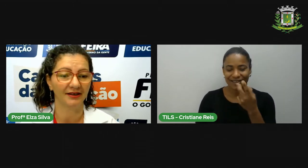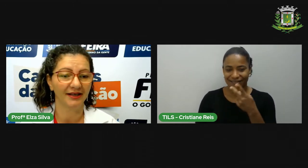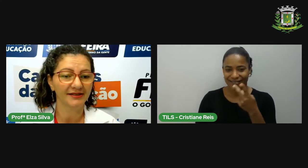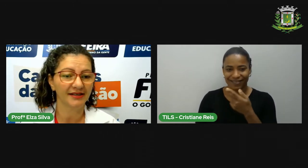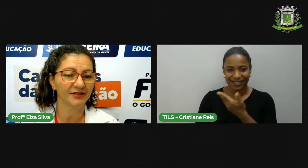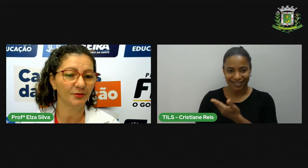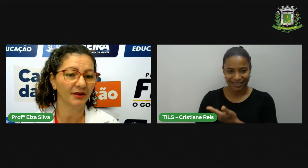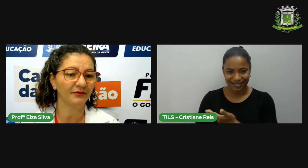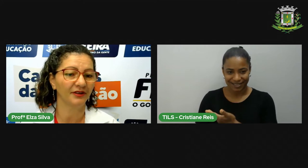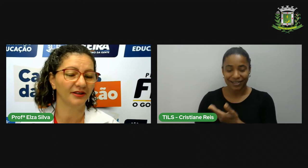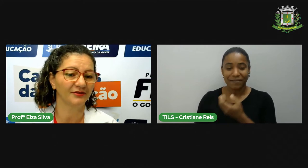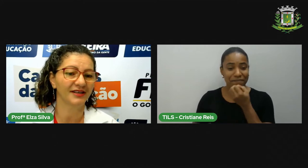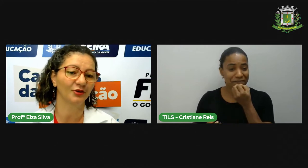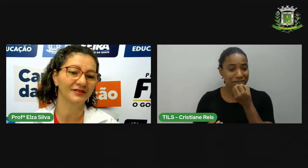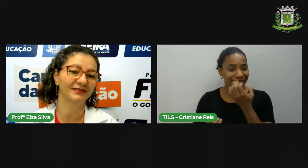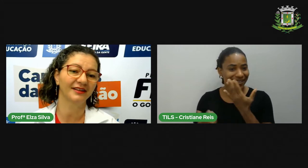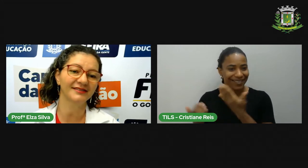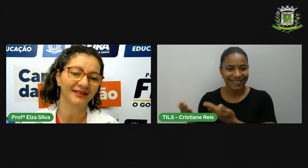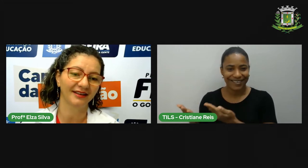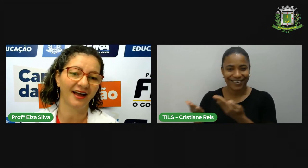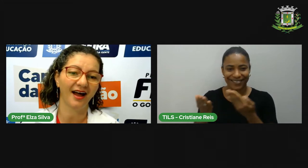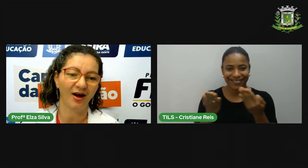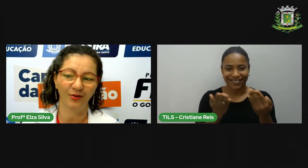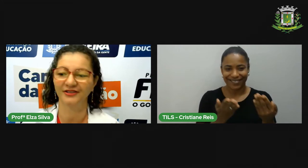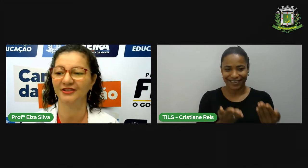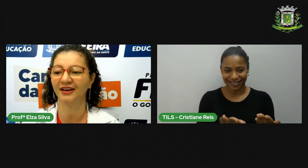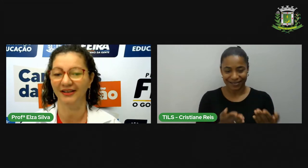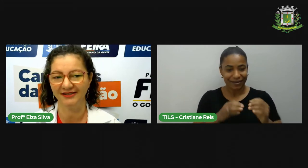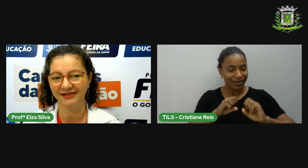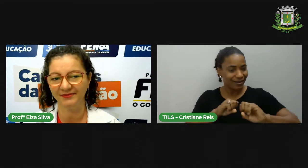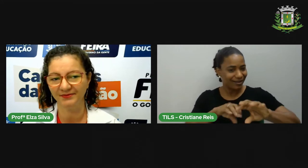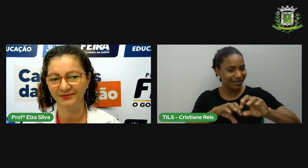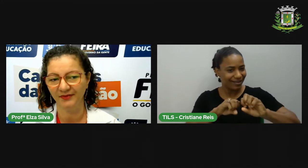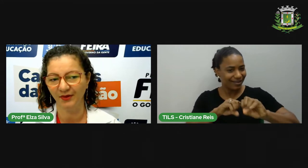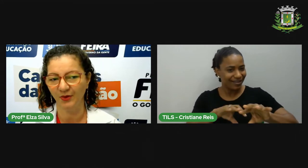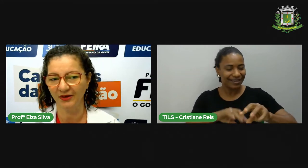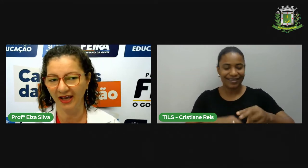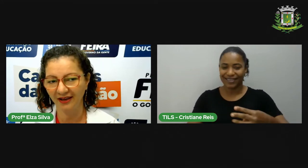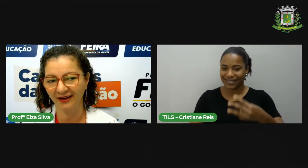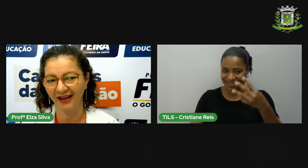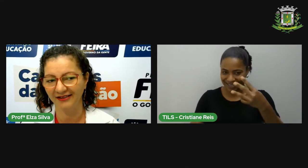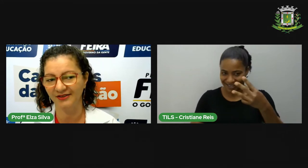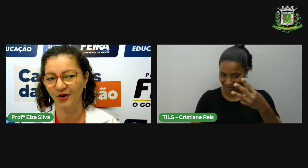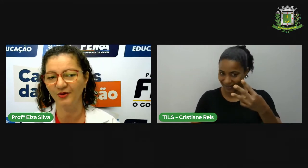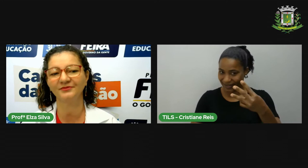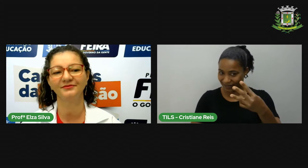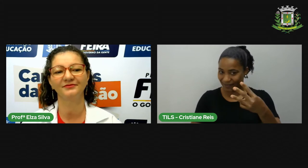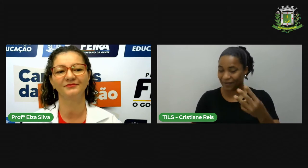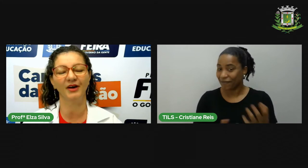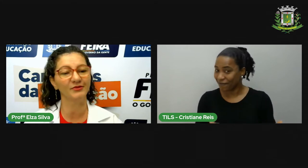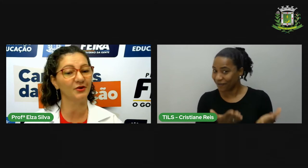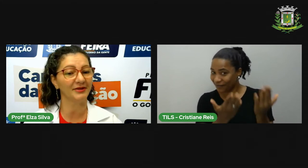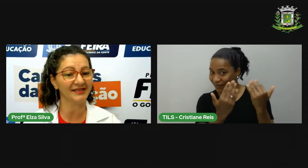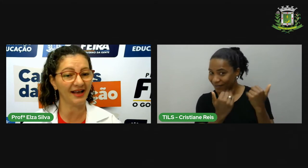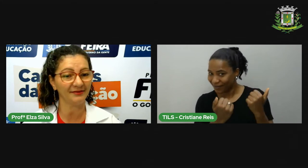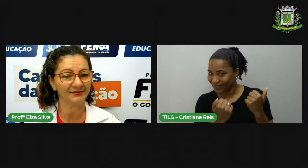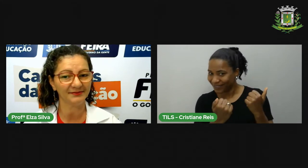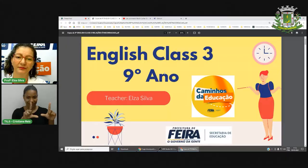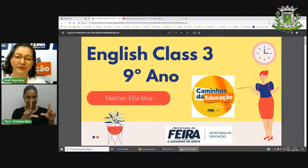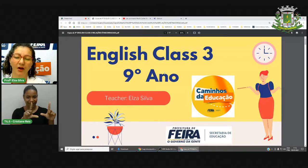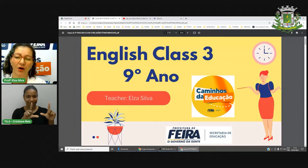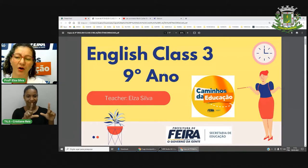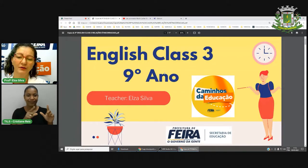Sejam bem-vindos à nossa terceira aula de inglês. Vamos começar?